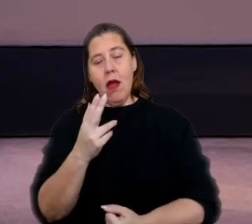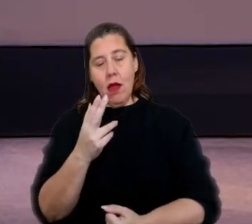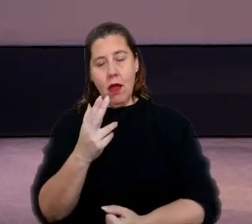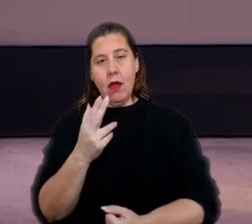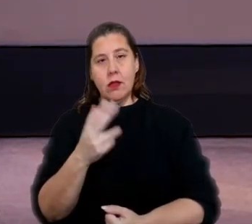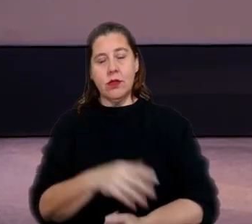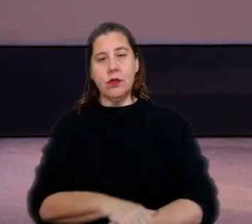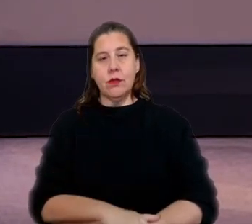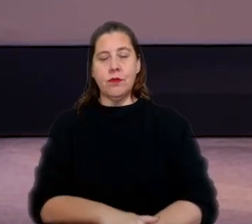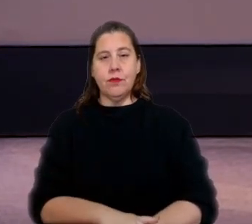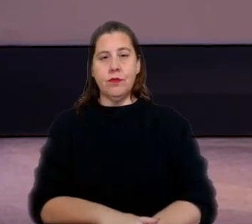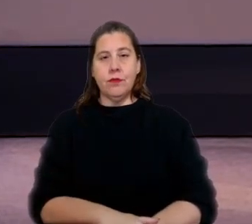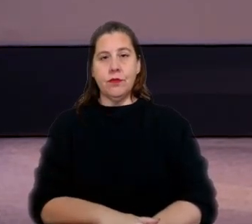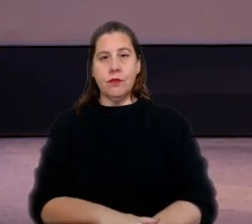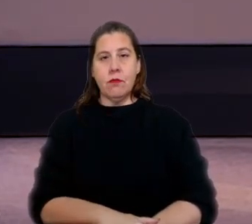mais